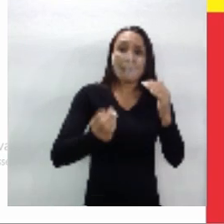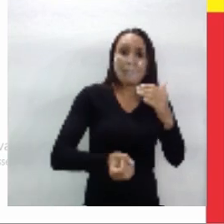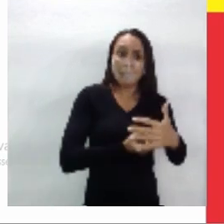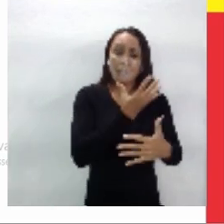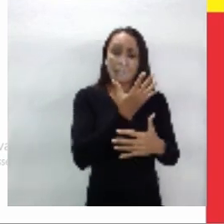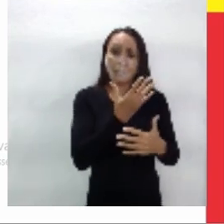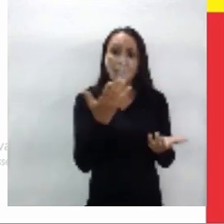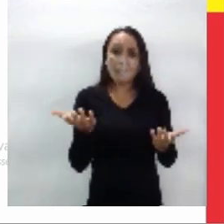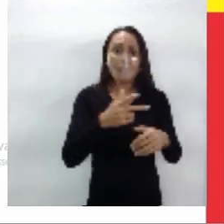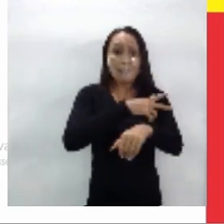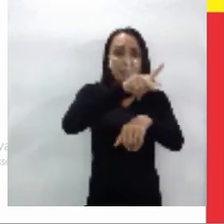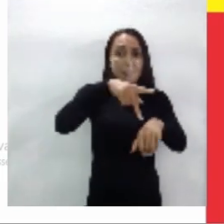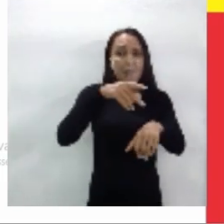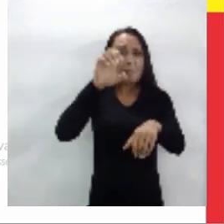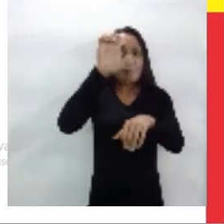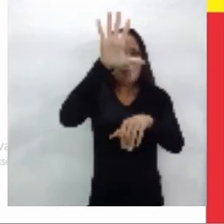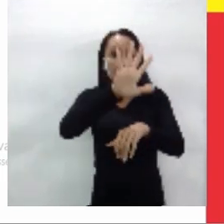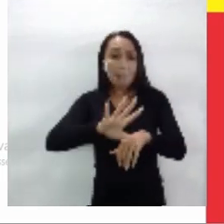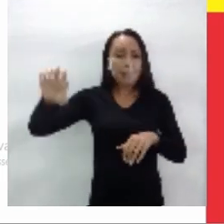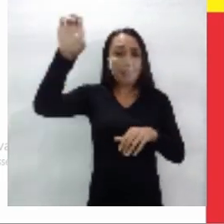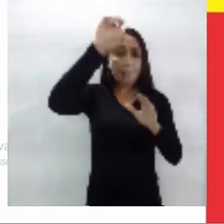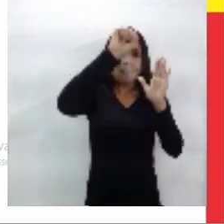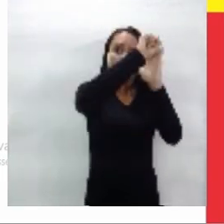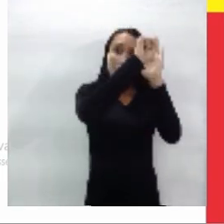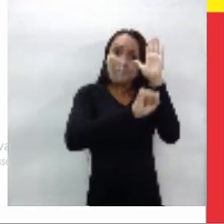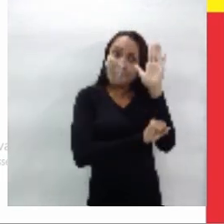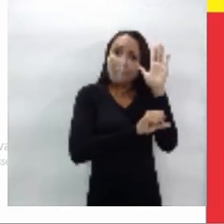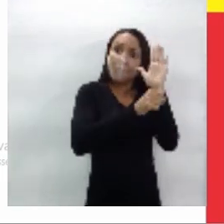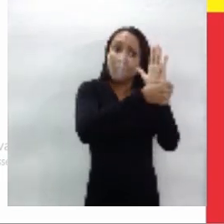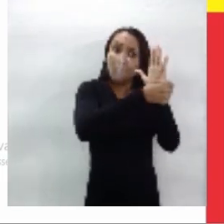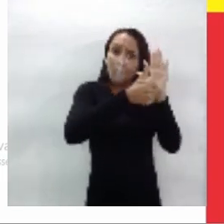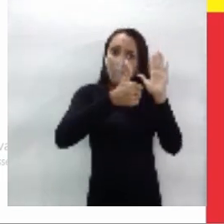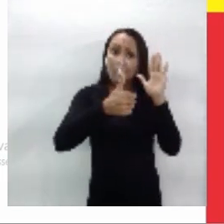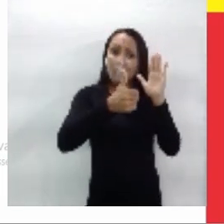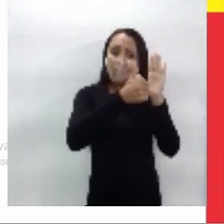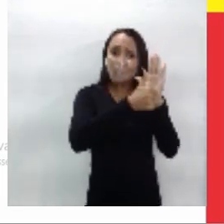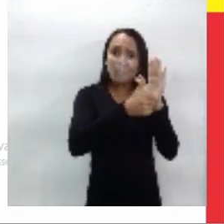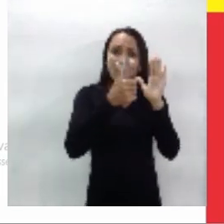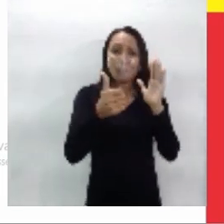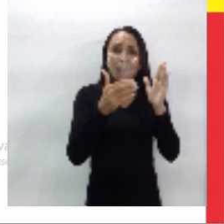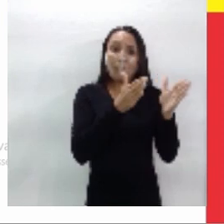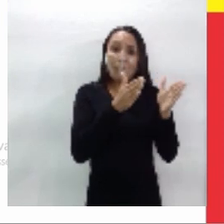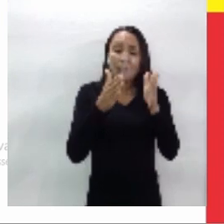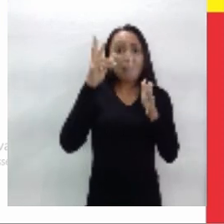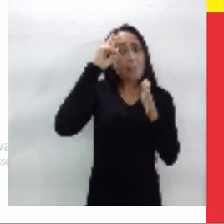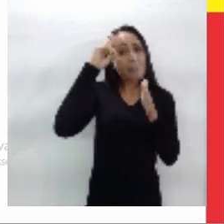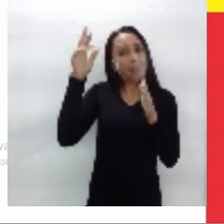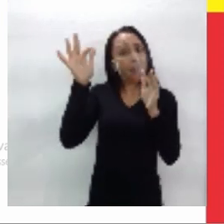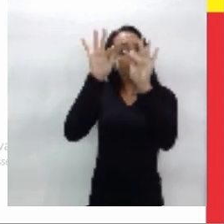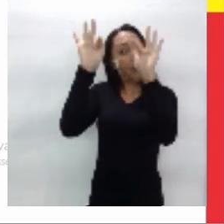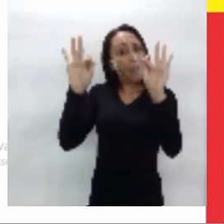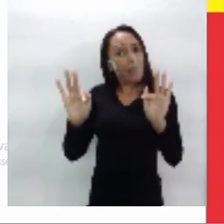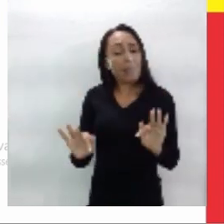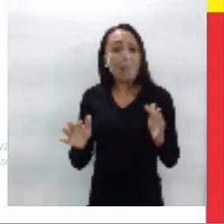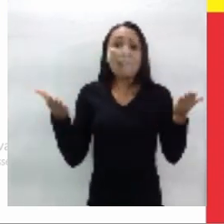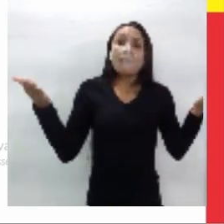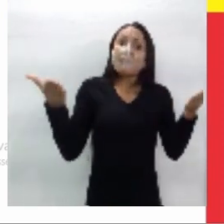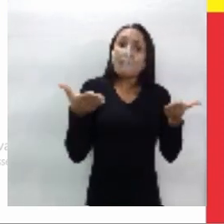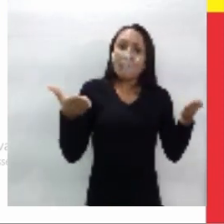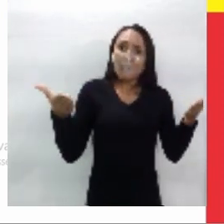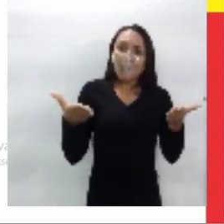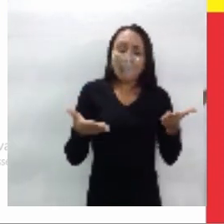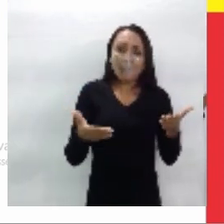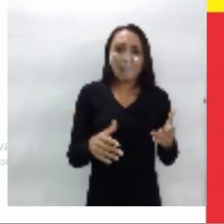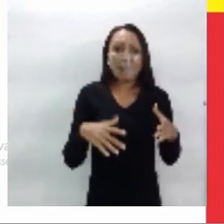surgir na Europa através do século XI, né, dos laudos dos senhores feudais, e agora a gente